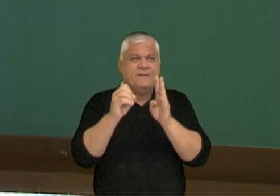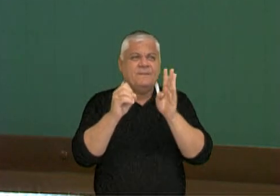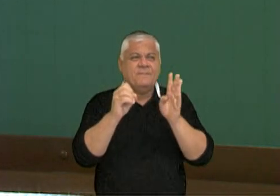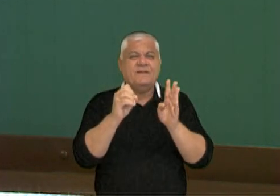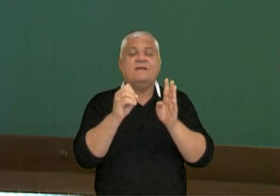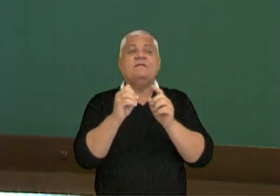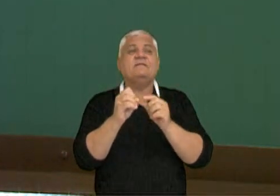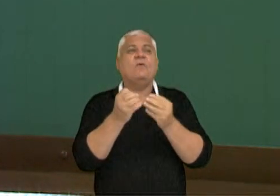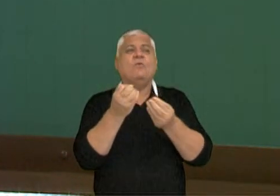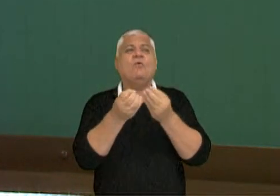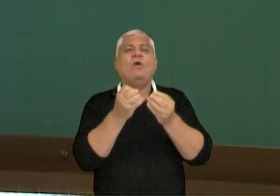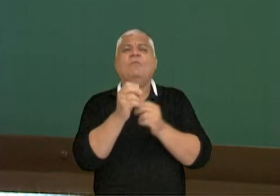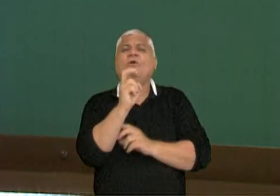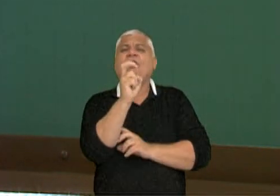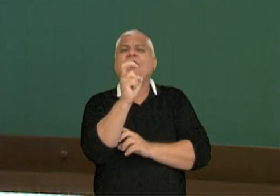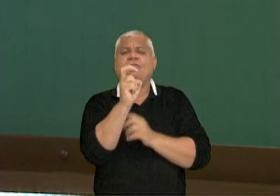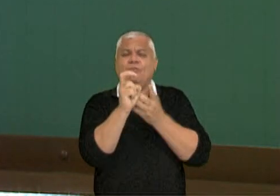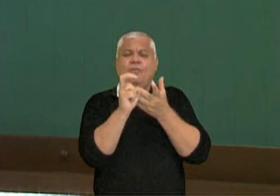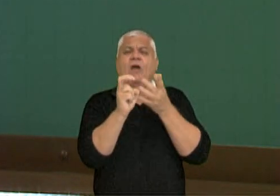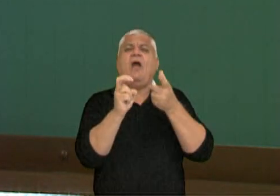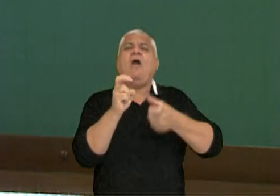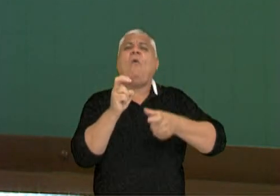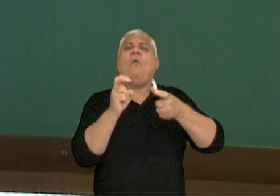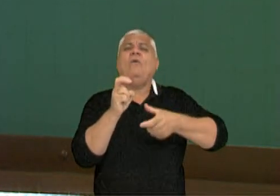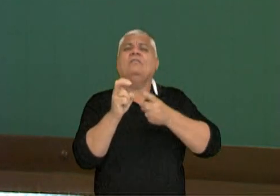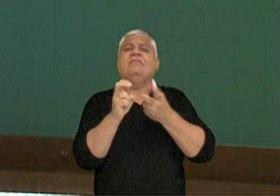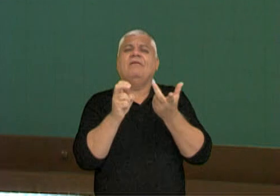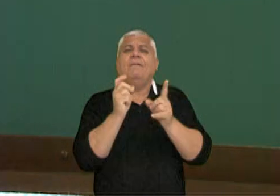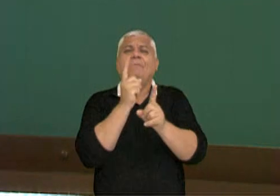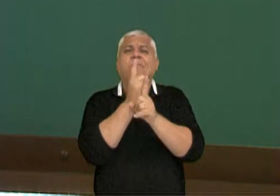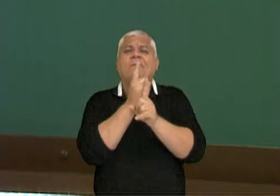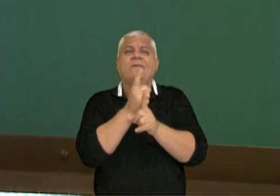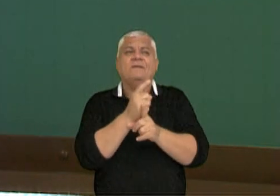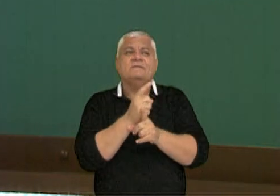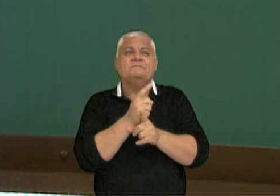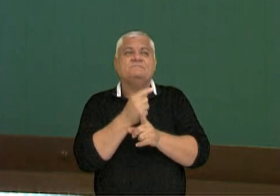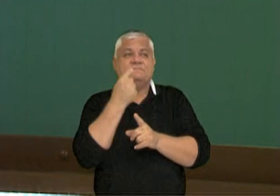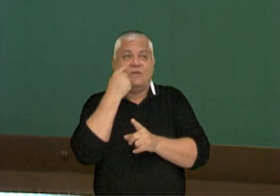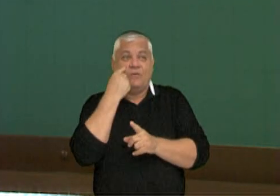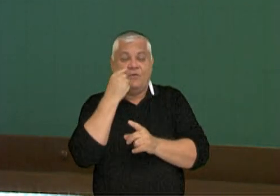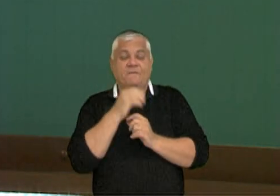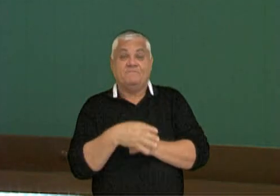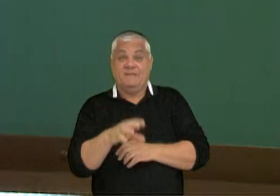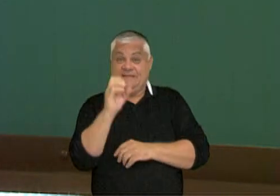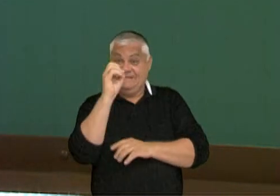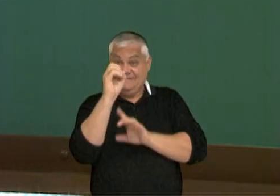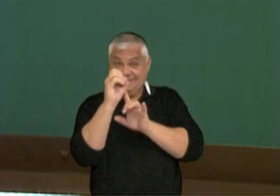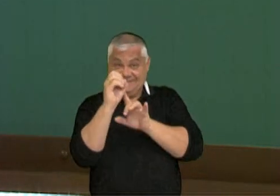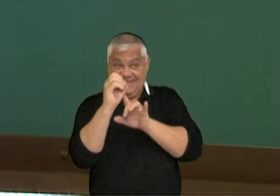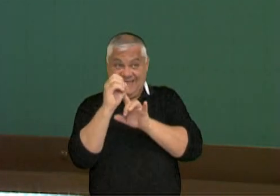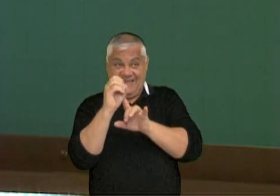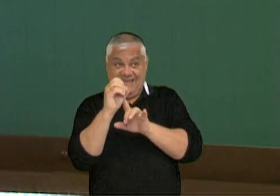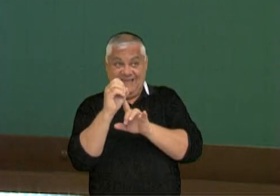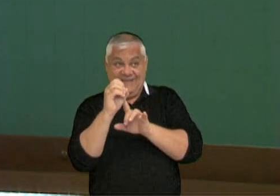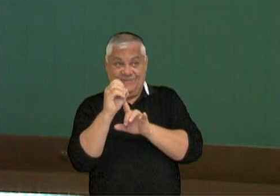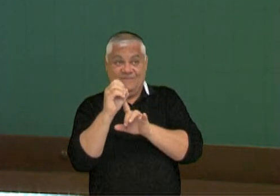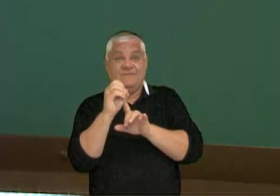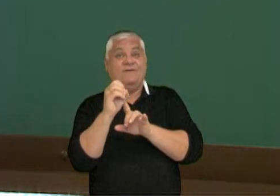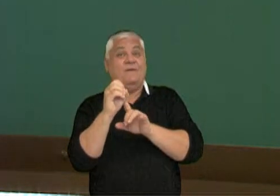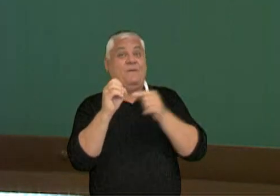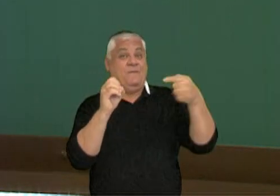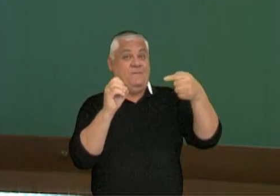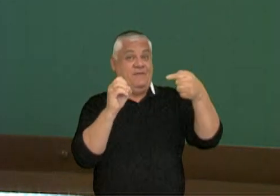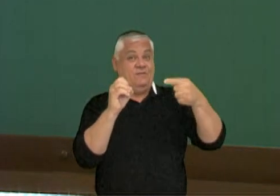aqui. E essa quinta parte, como que eu faço para localizar? Eu vou pegar esse segmento entre 0 e